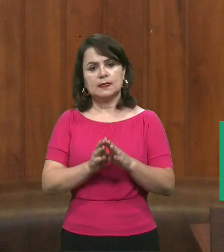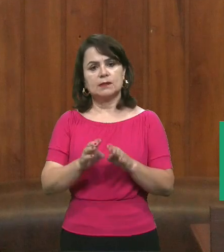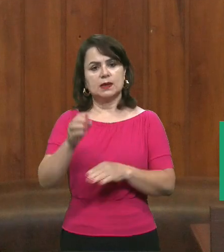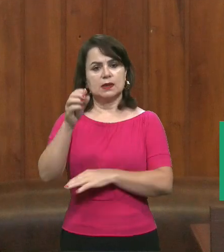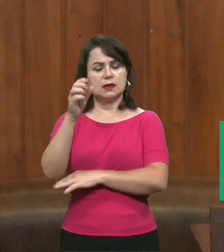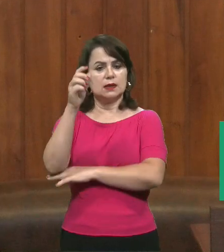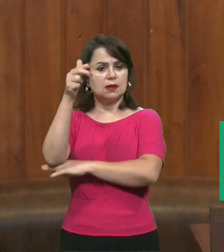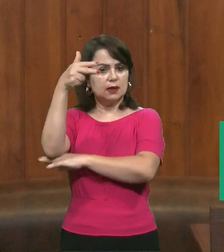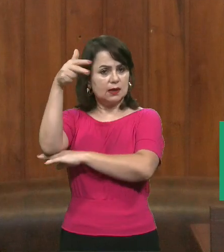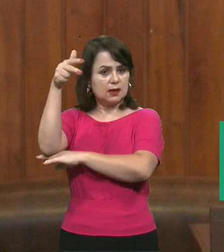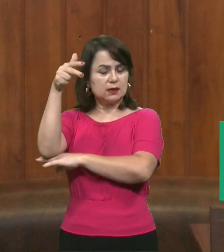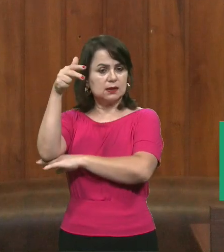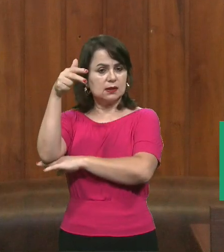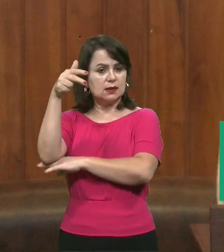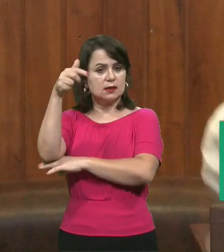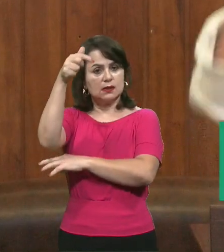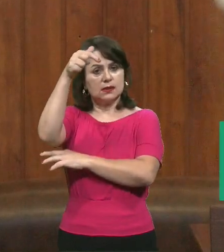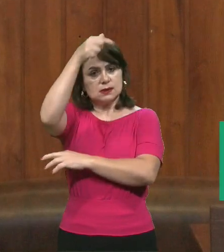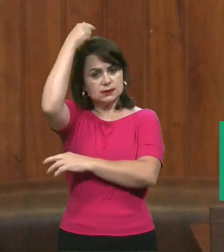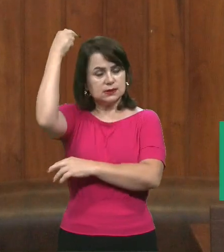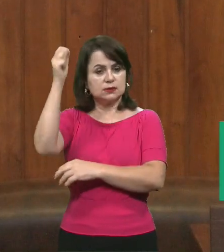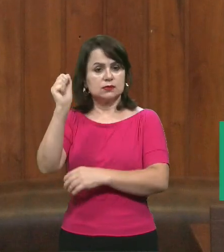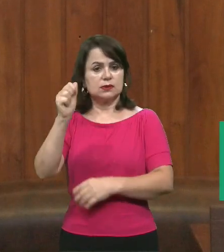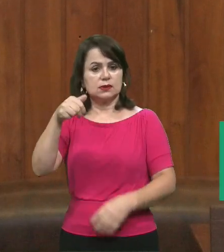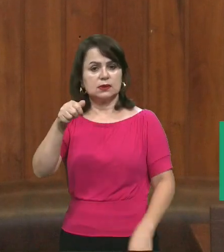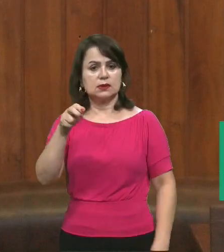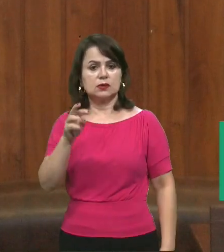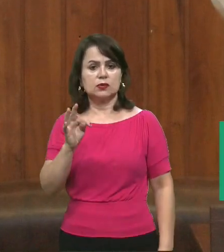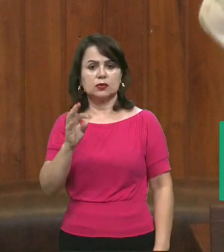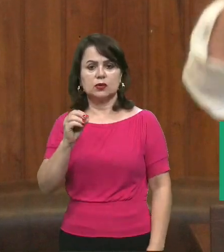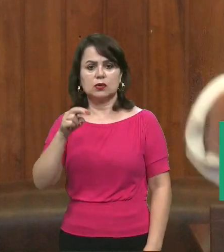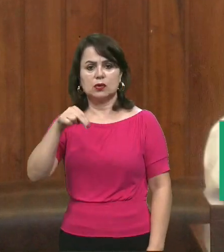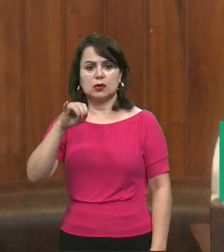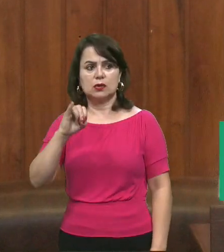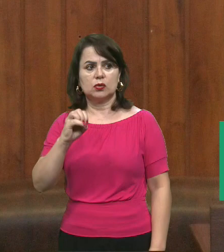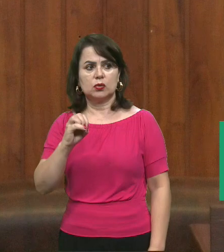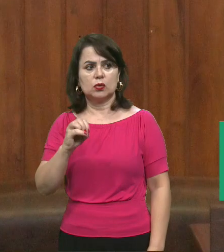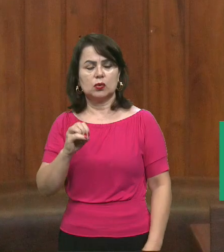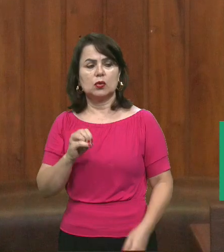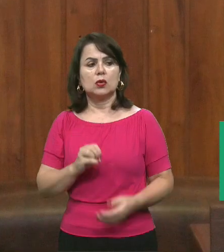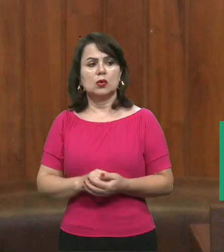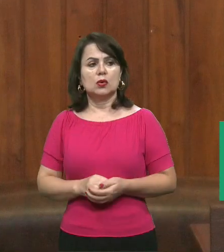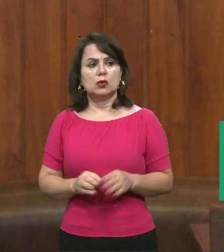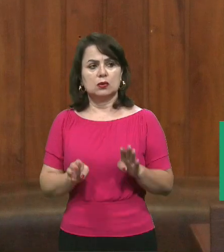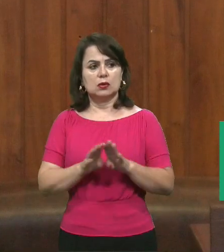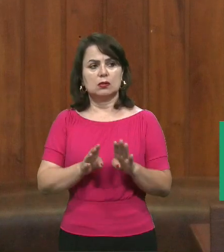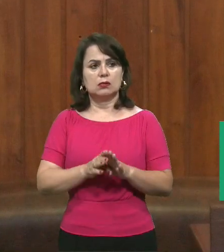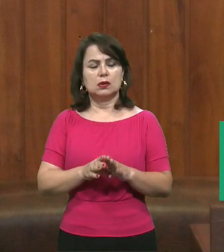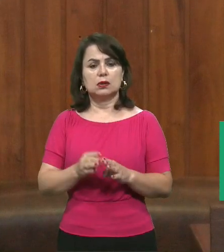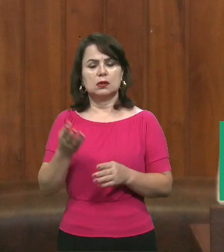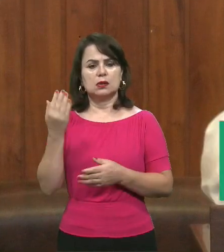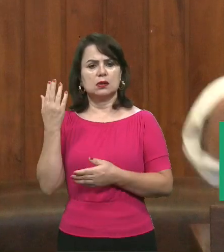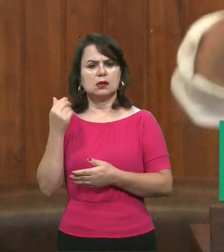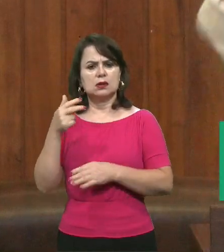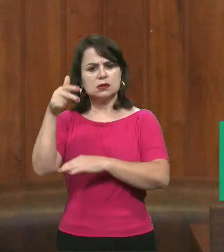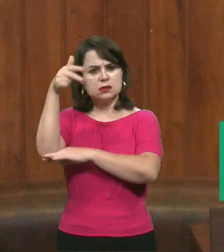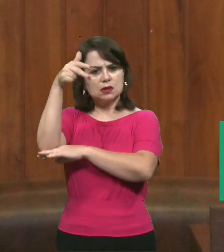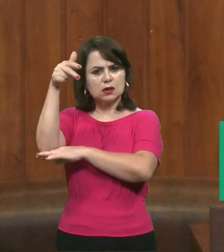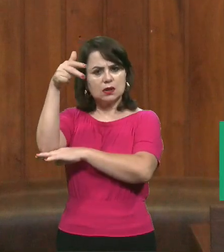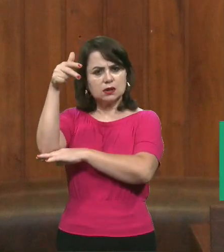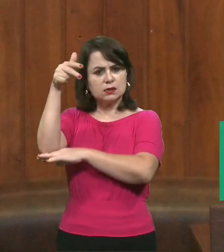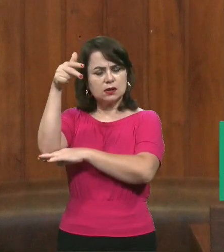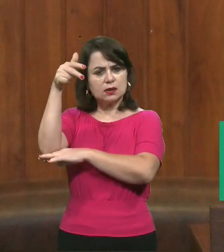Antônio é brincadeira. No início, eu vi, no início, tinha um radar que eles